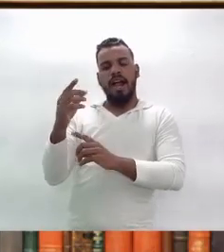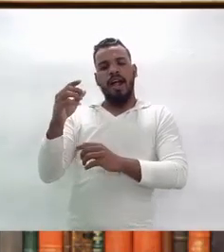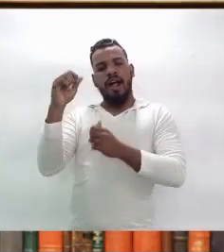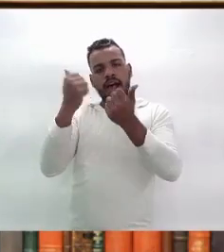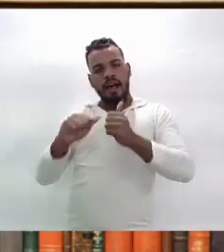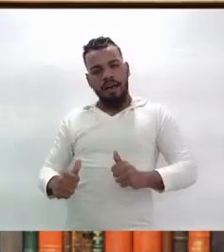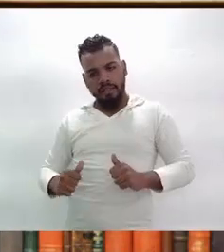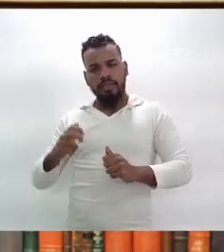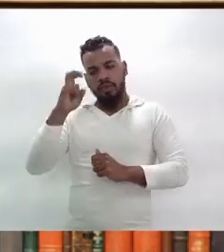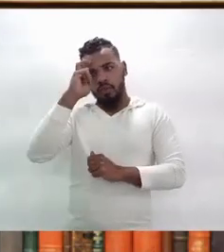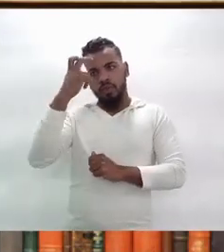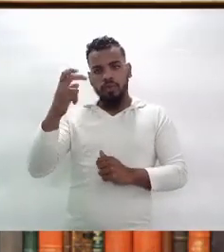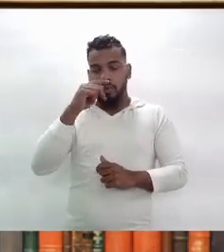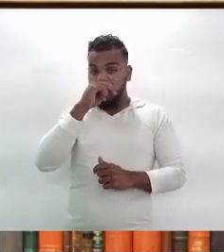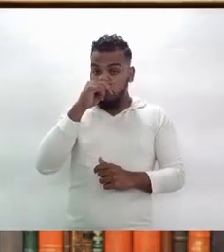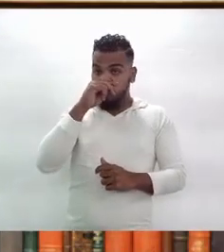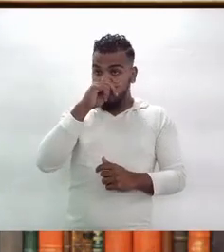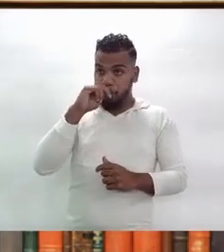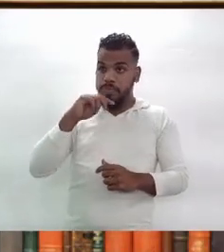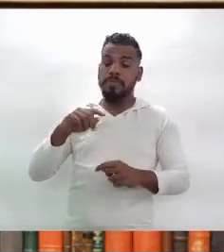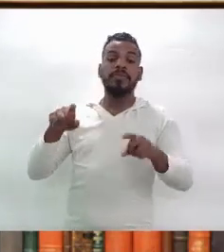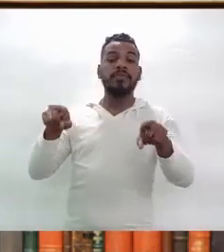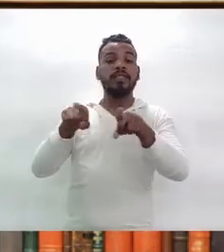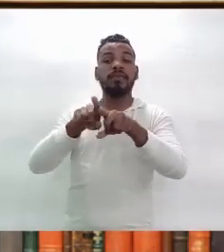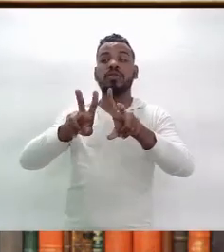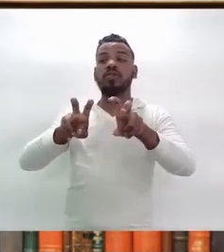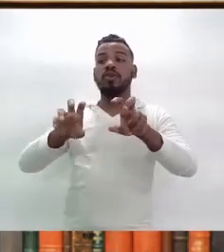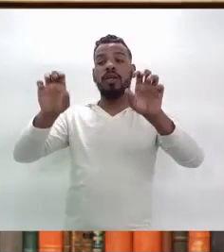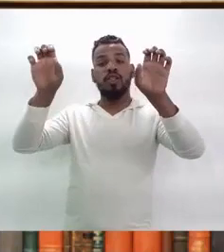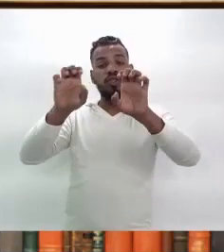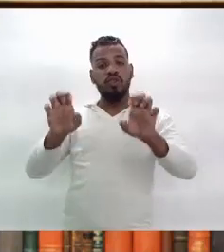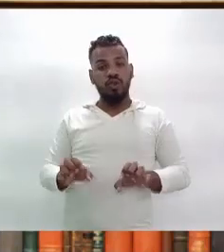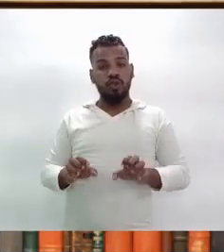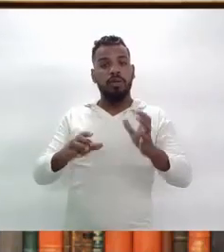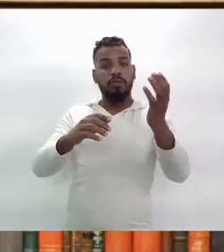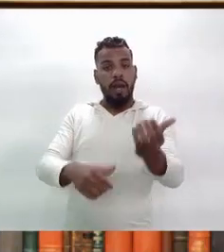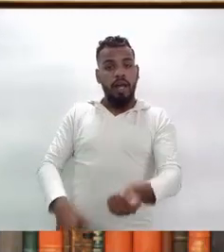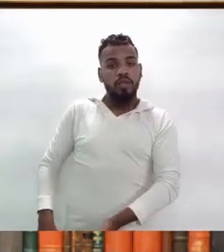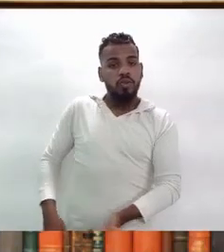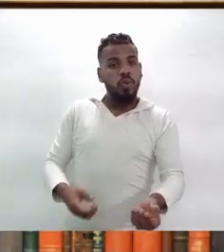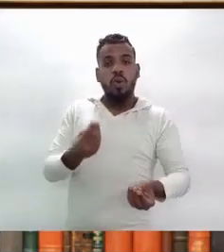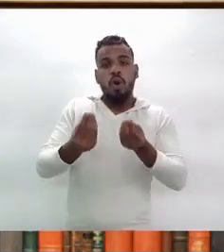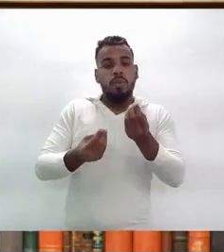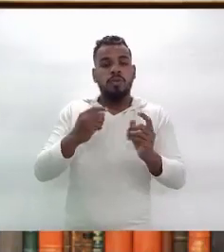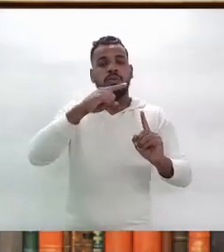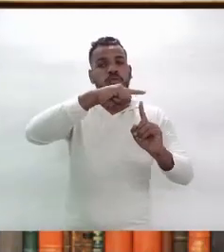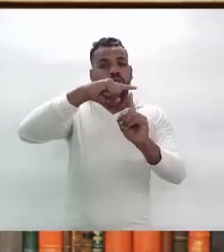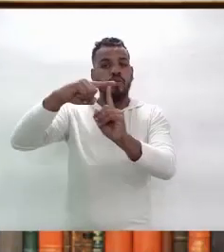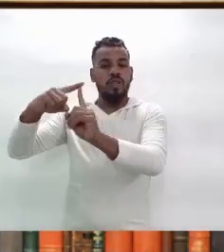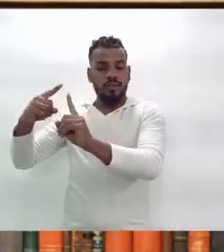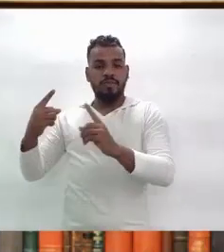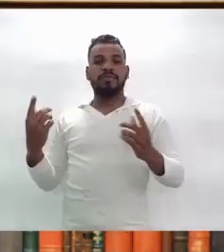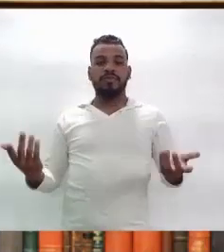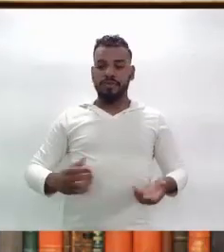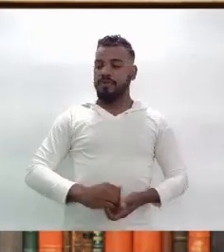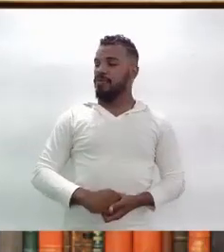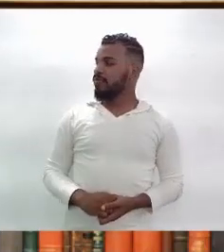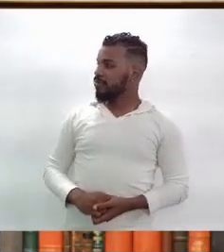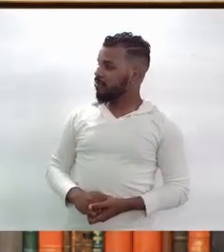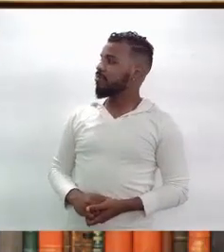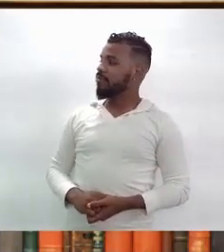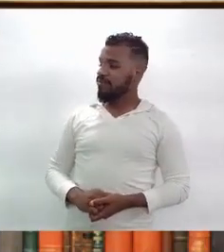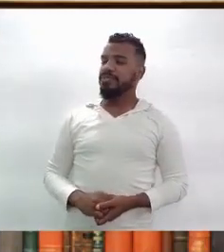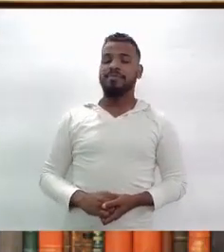nossa cultura. E também saber um pouco sobre a estrutura do maracatu, não é isso? Exatamente. Os tipos de maracatu, Os etc. tipos, como